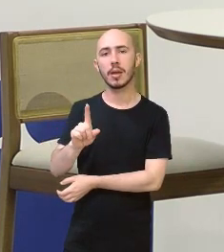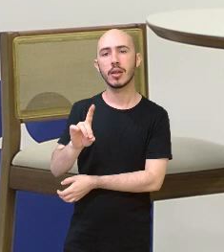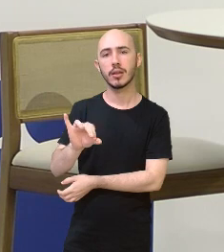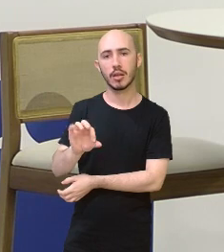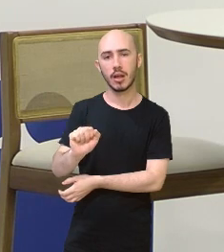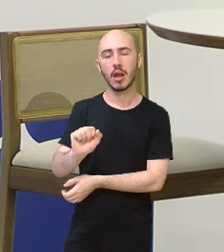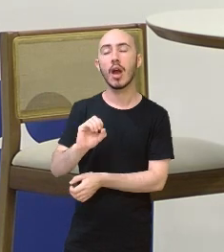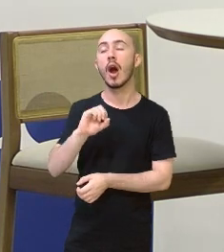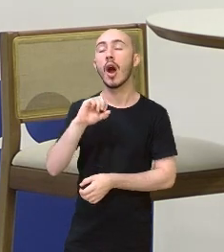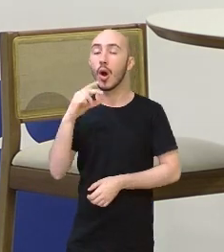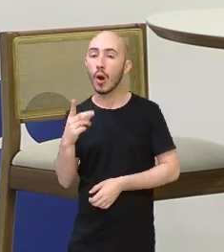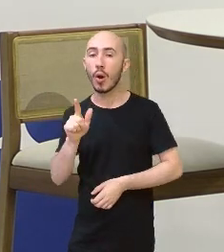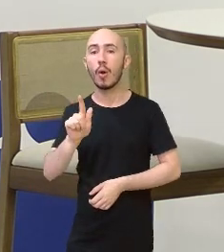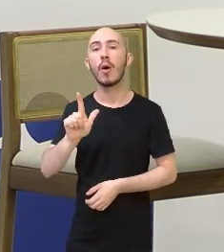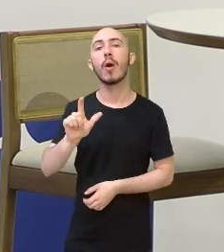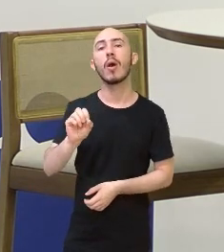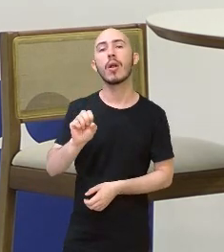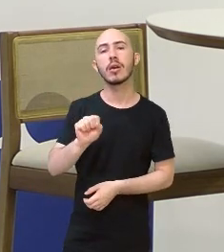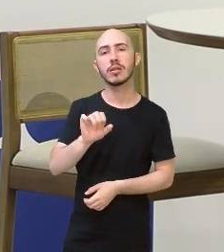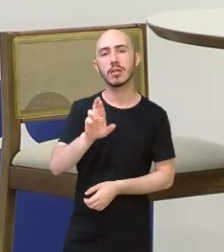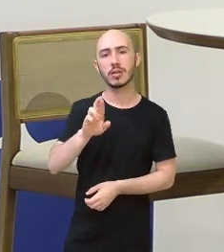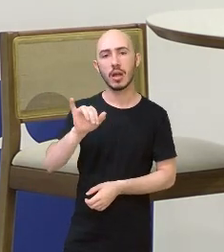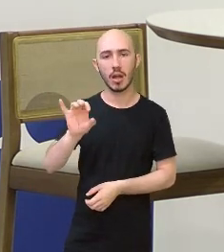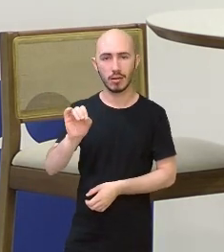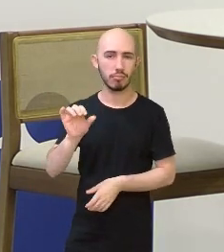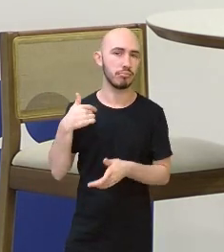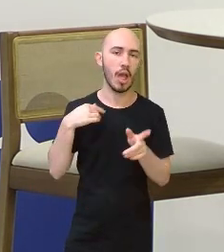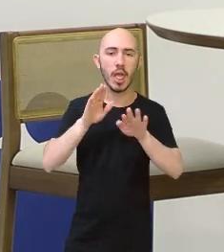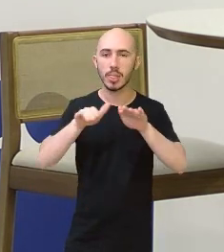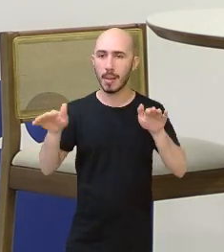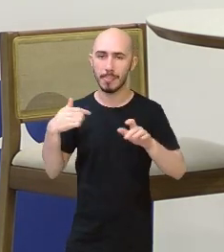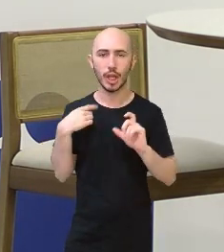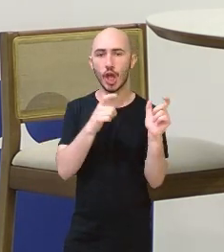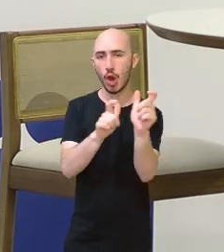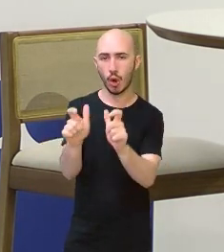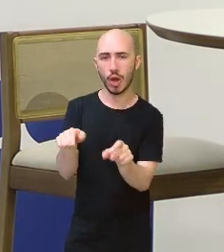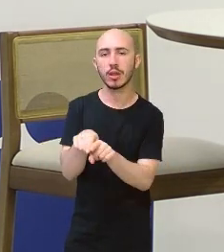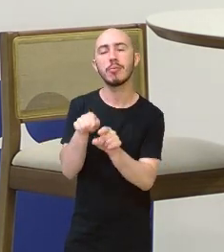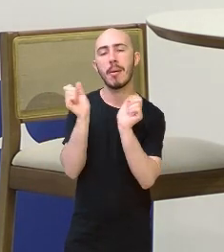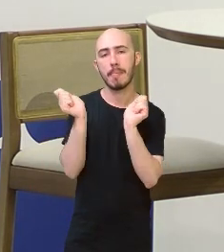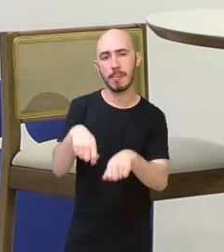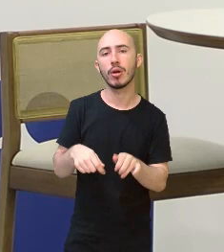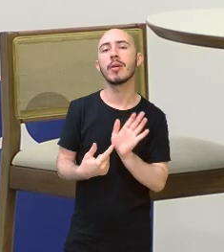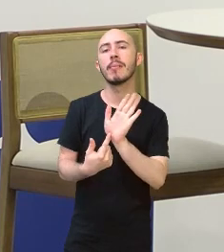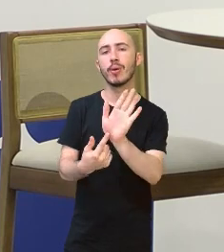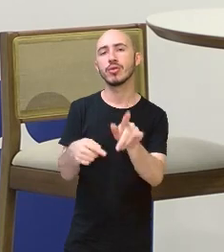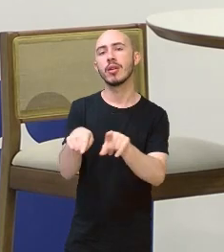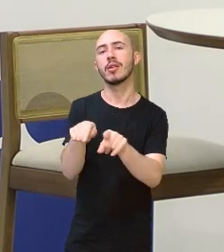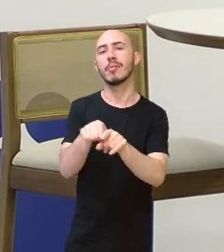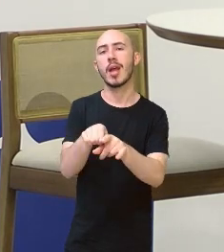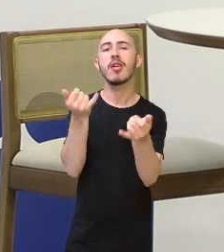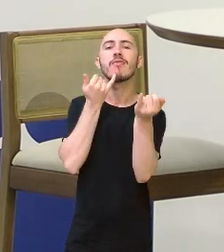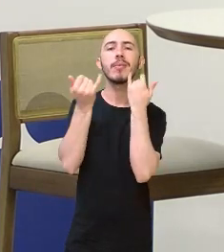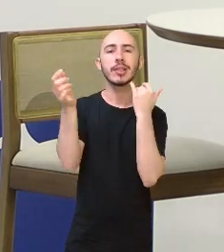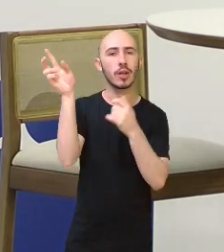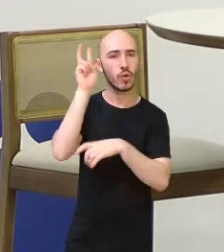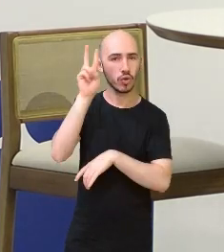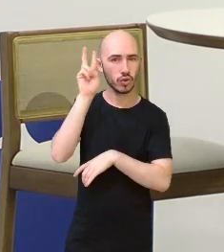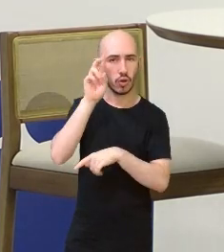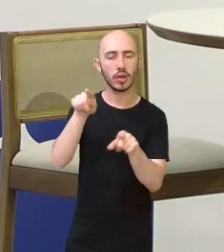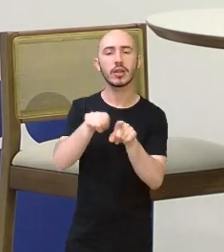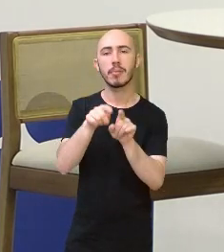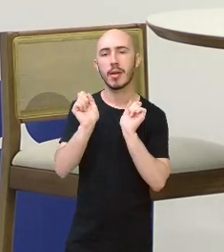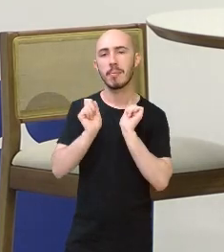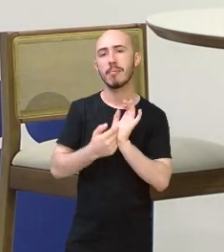de um determinado local, aí os dicionários também explicam as informações históricas,